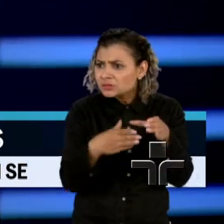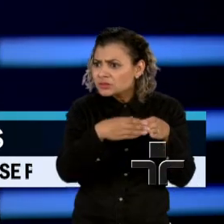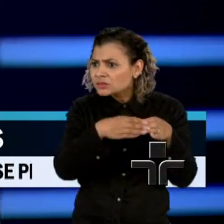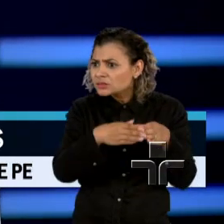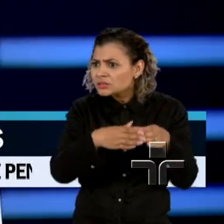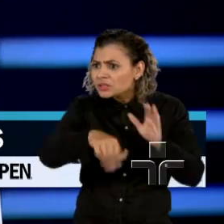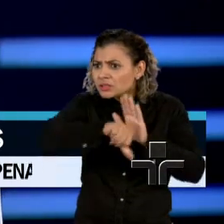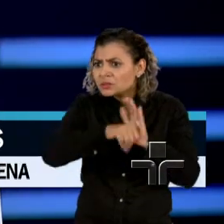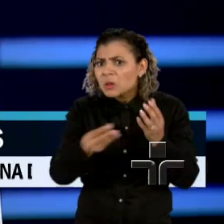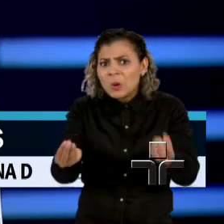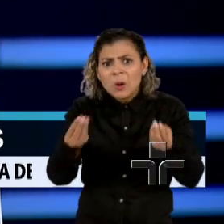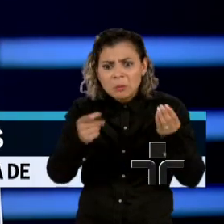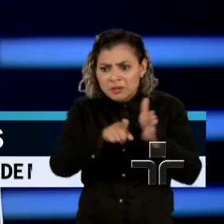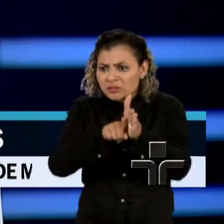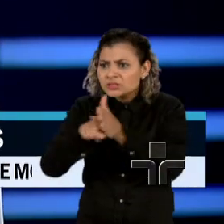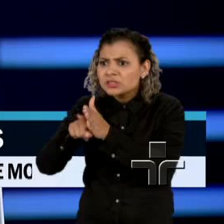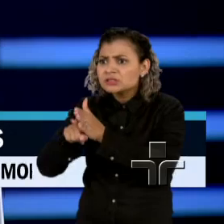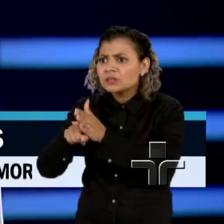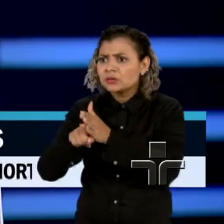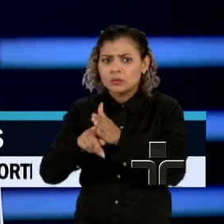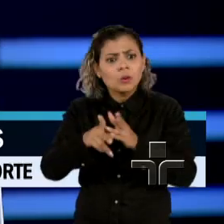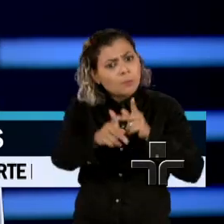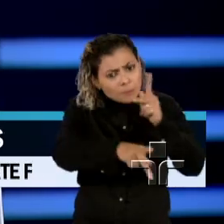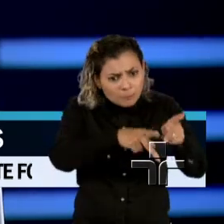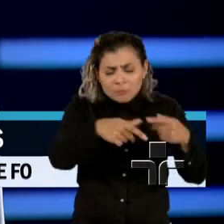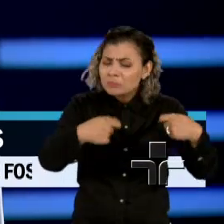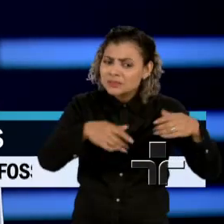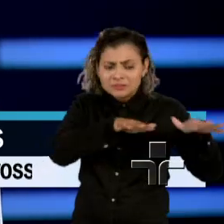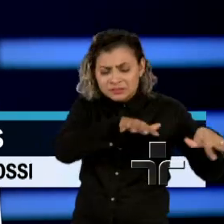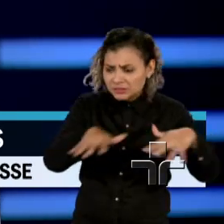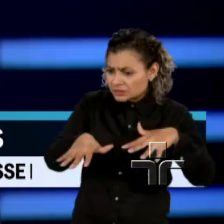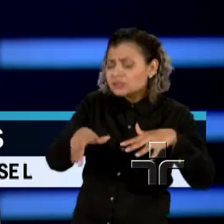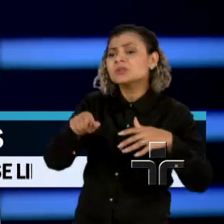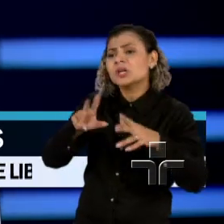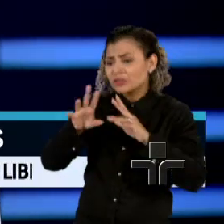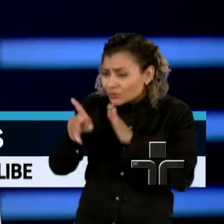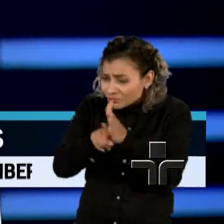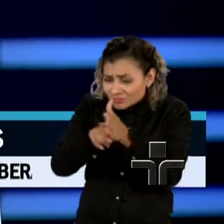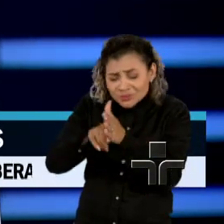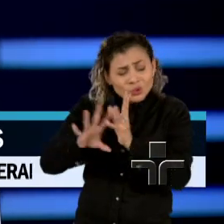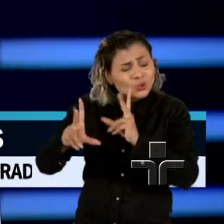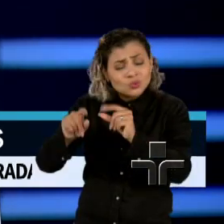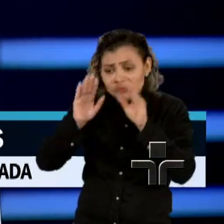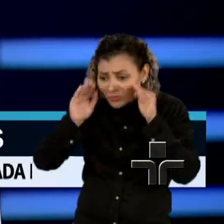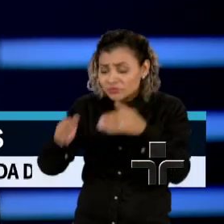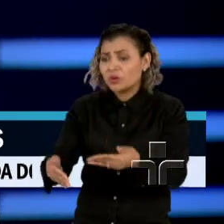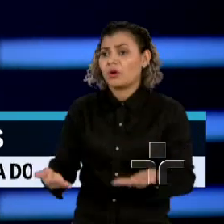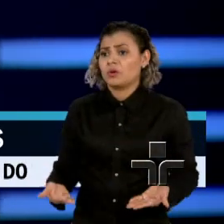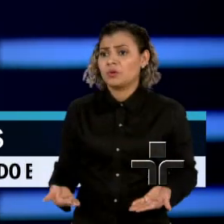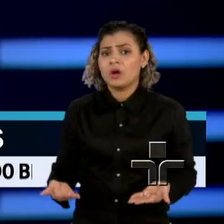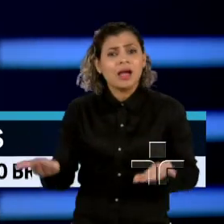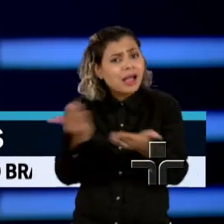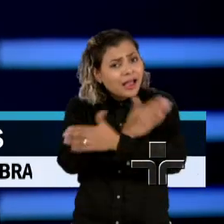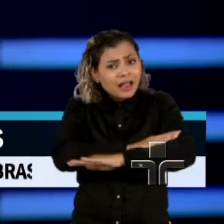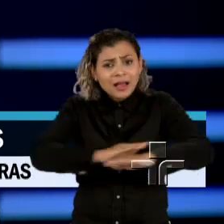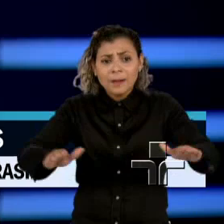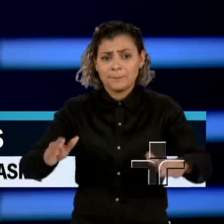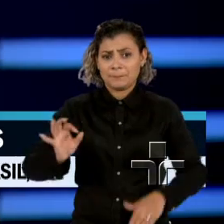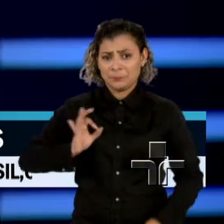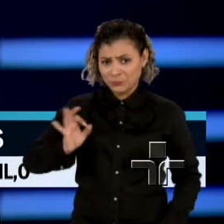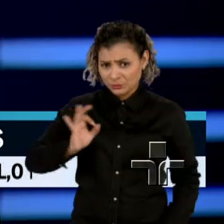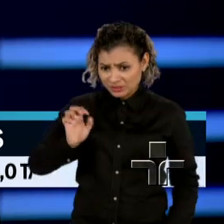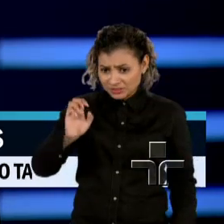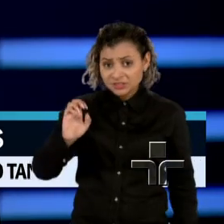de investigação, o que a sociedade tem que demandar? Uma força-tarefa, talvez tirada, como foi tentado mais de uma vez, tira da Polícia Estadual,